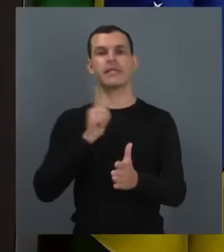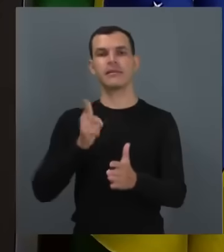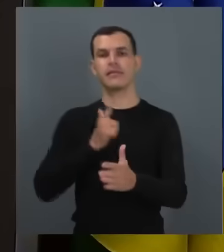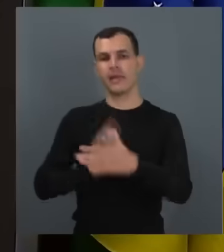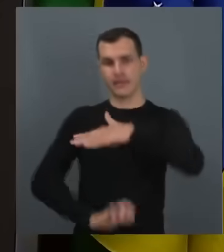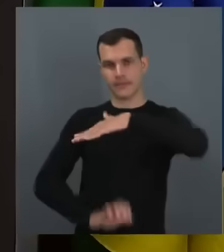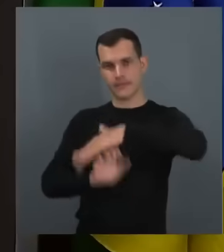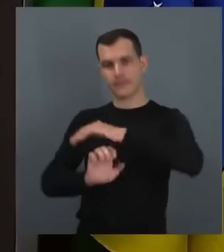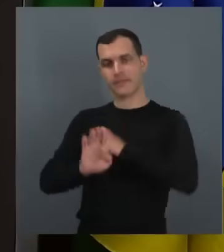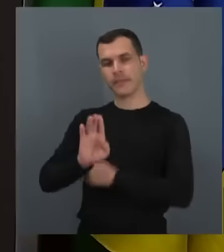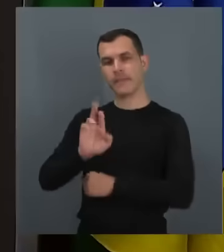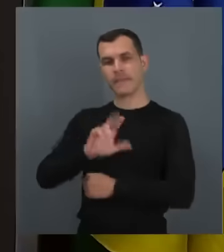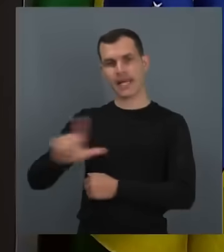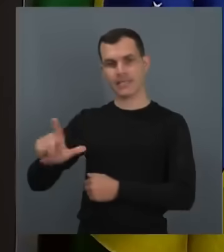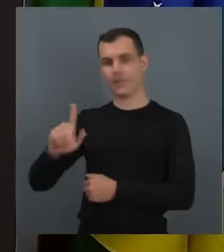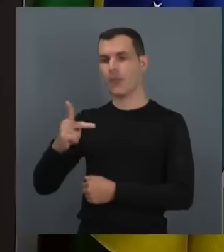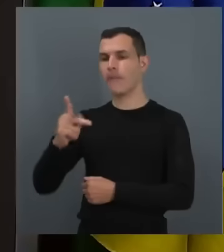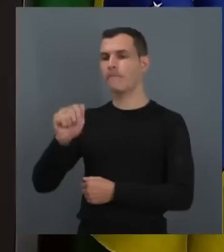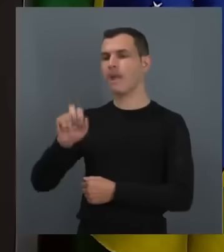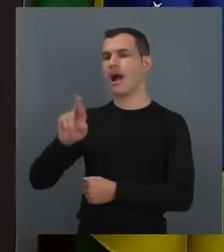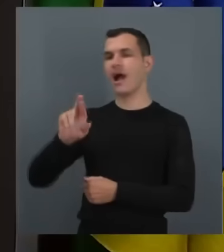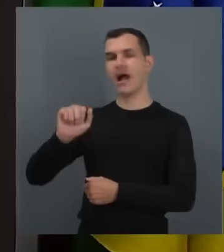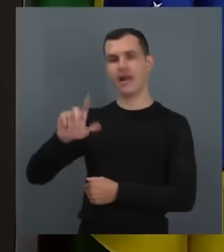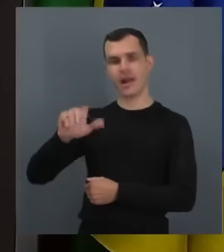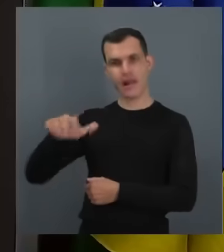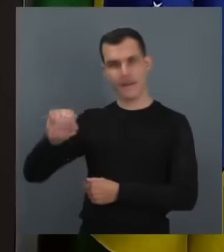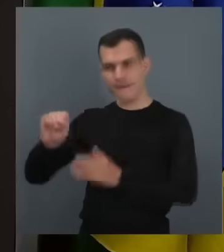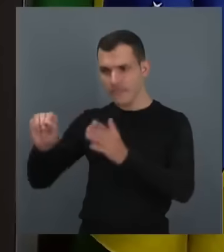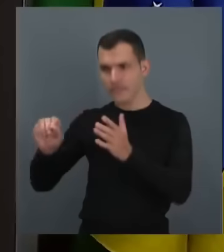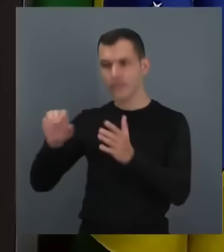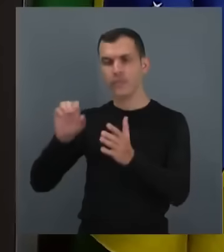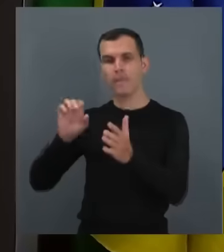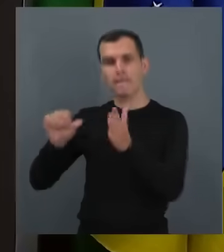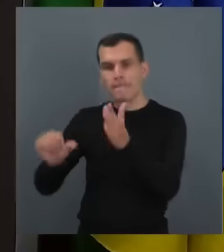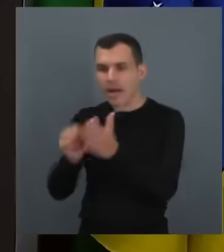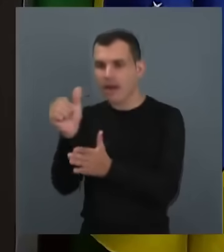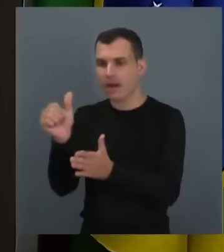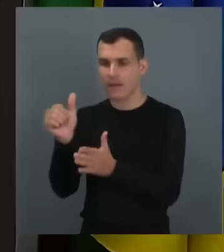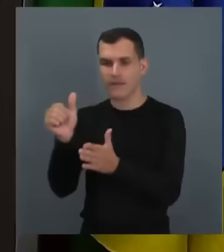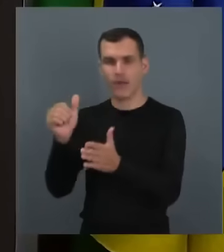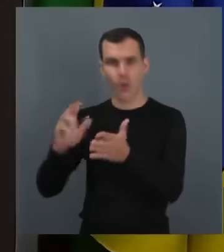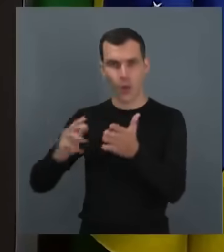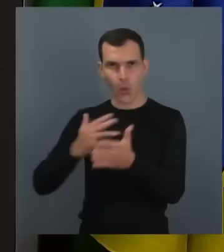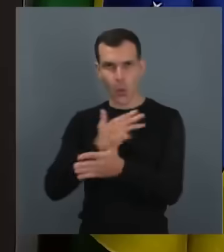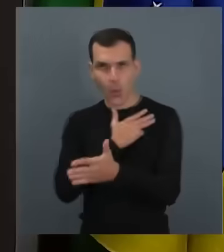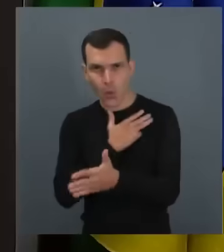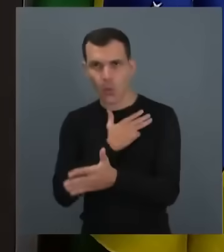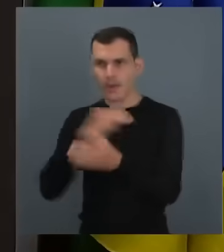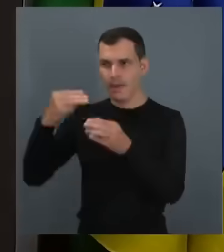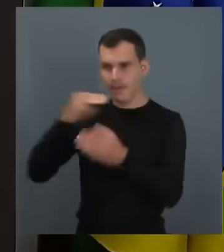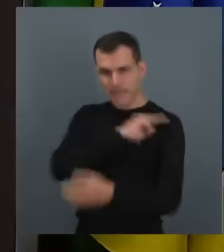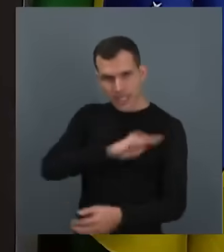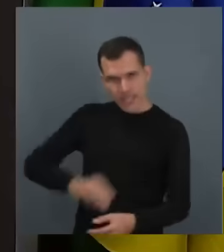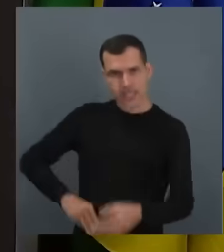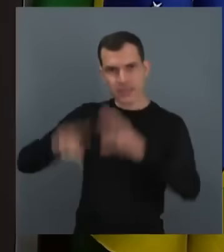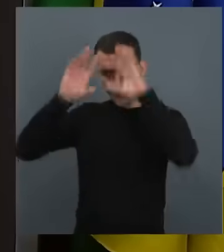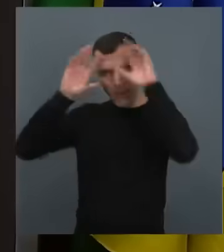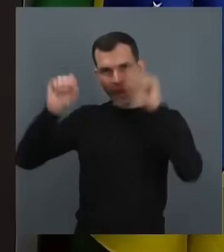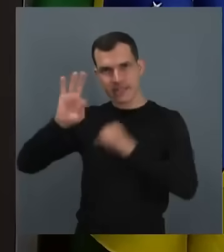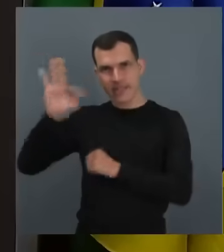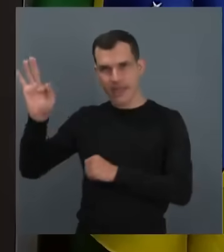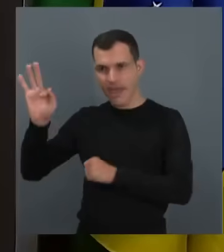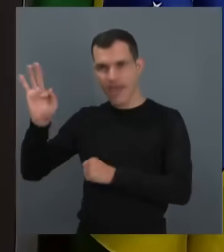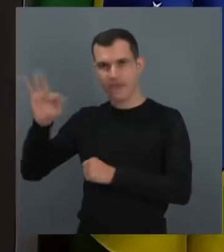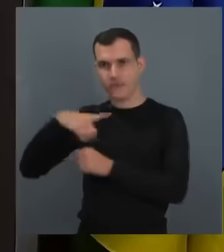é perseguido pelo regime ditatorial formado por Lula e alguns ministros do STF. Durante as eleições